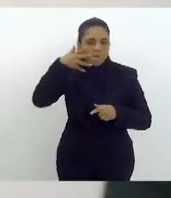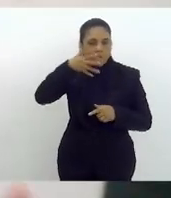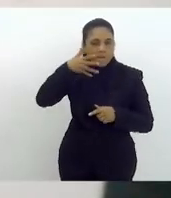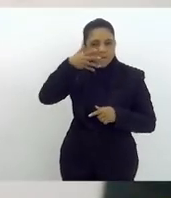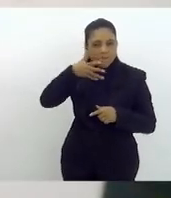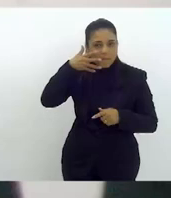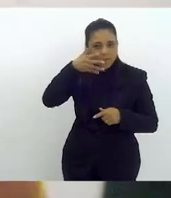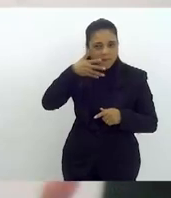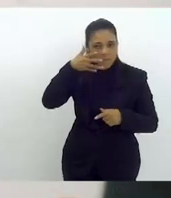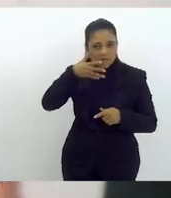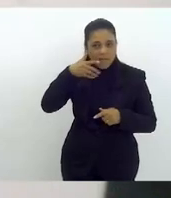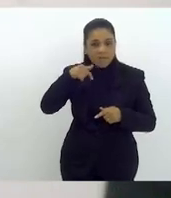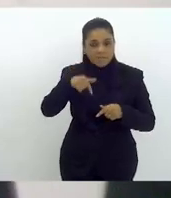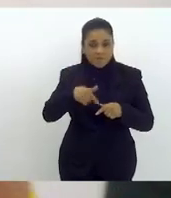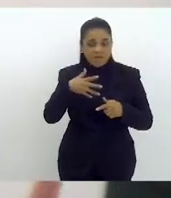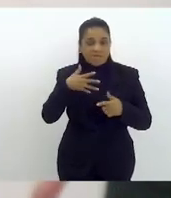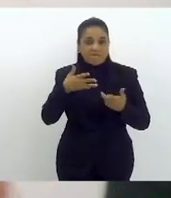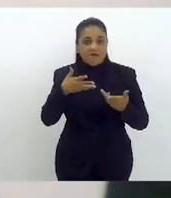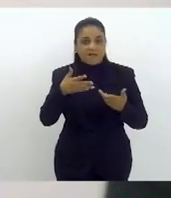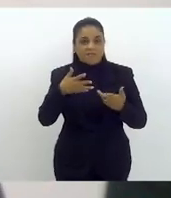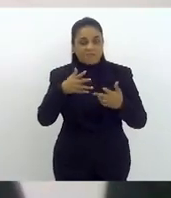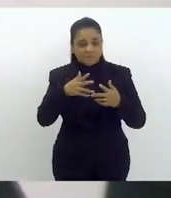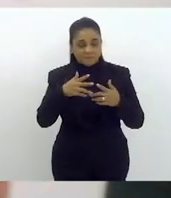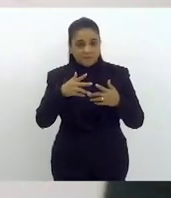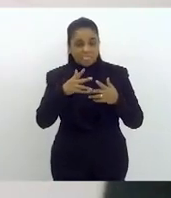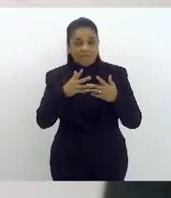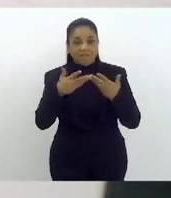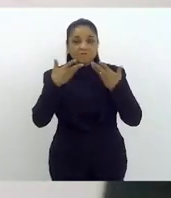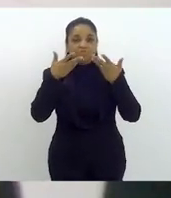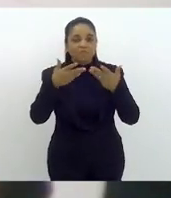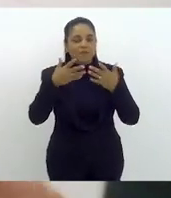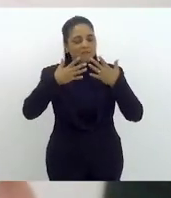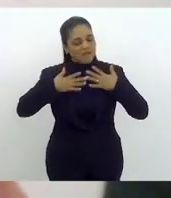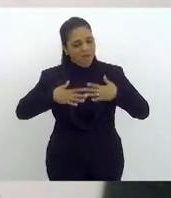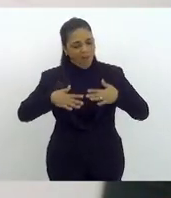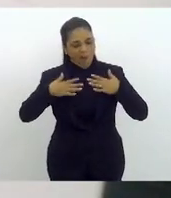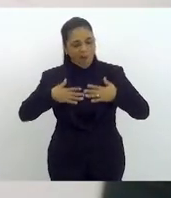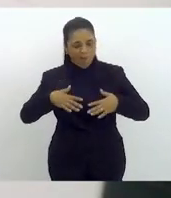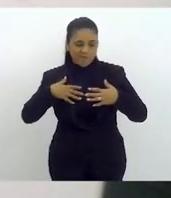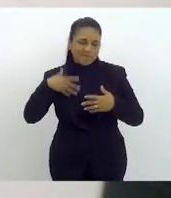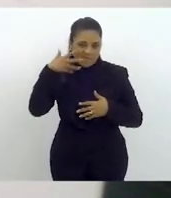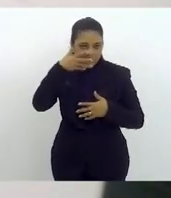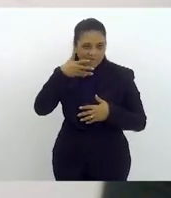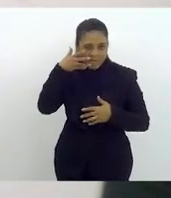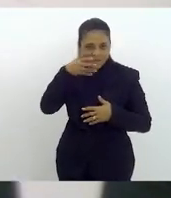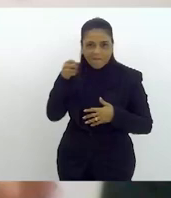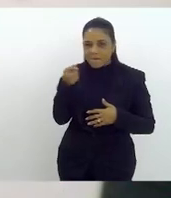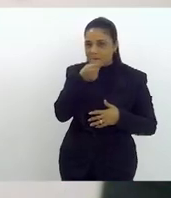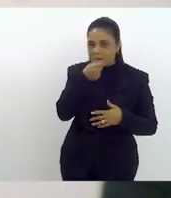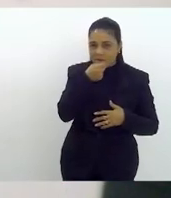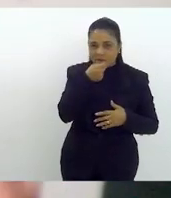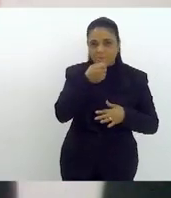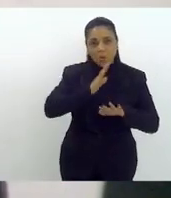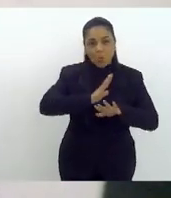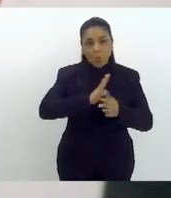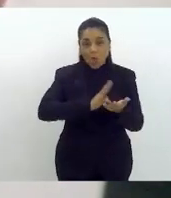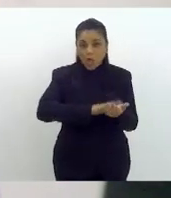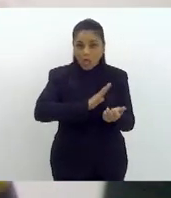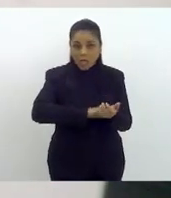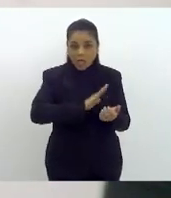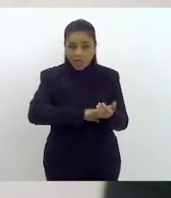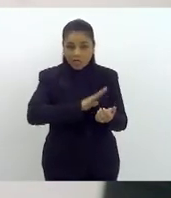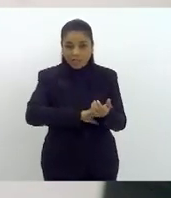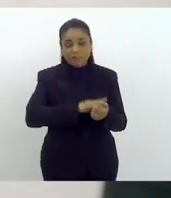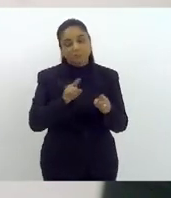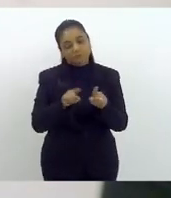dessa maneira minha fala tá aqui nessa Vibe mais ponderada Então essa é meu ritmo vai ser assim